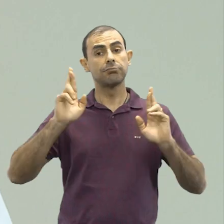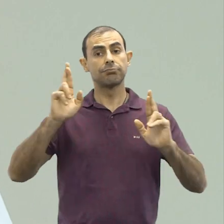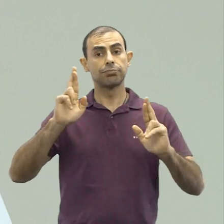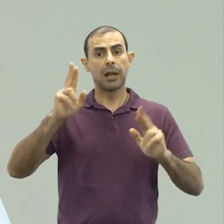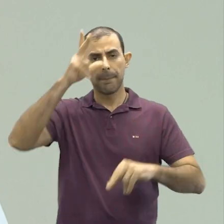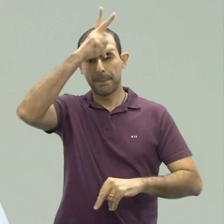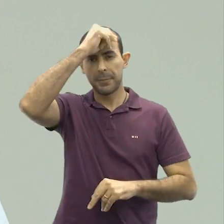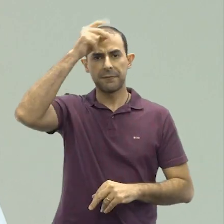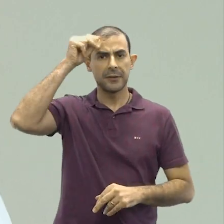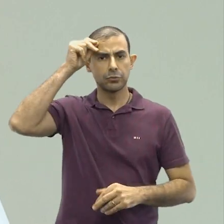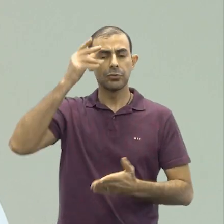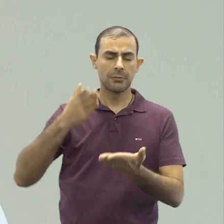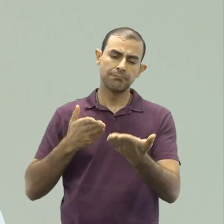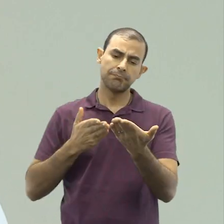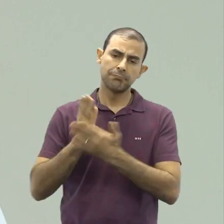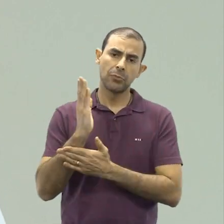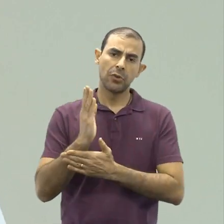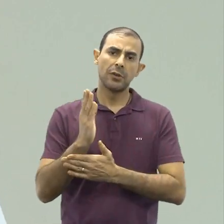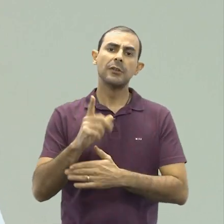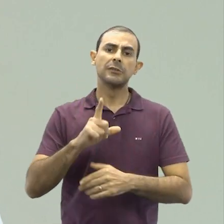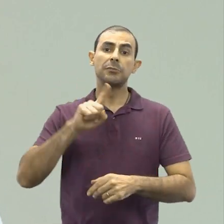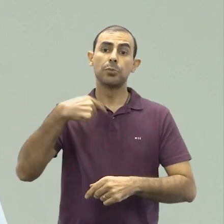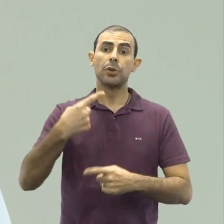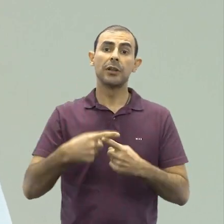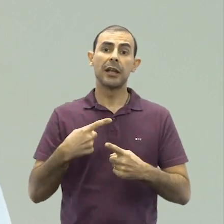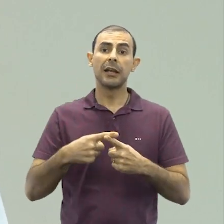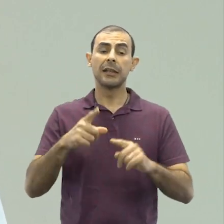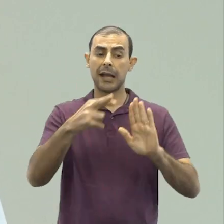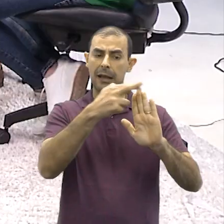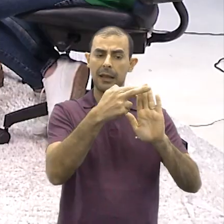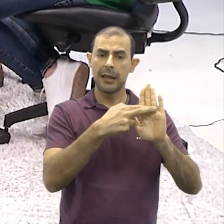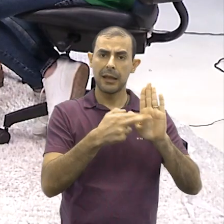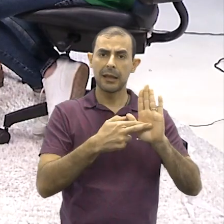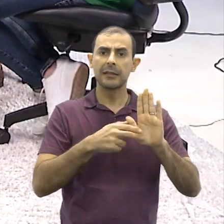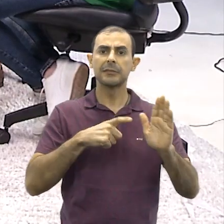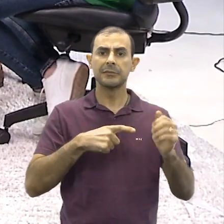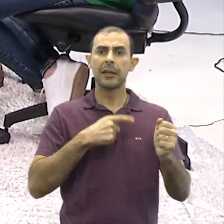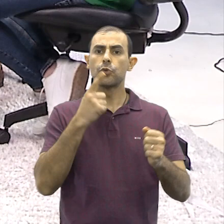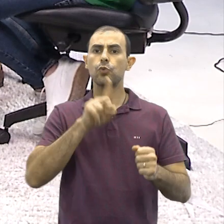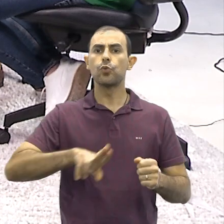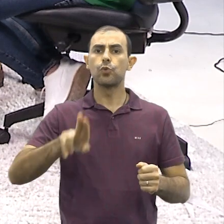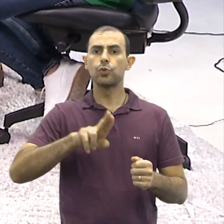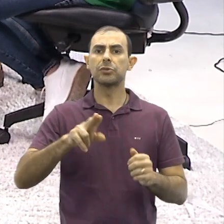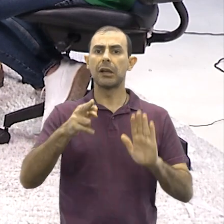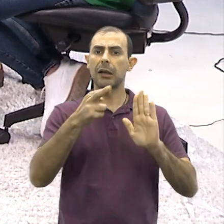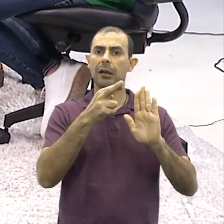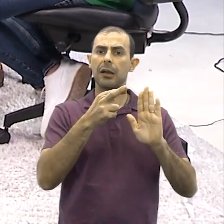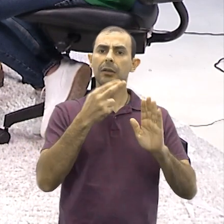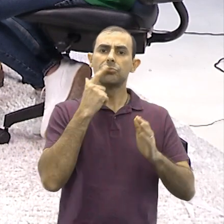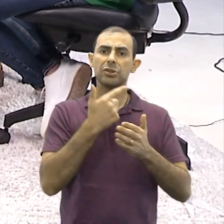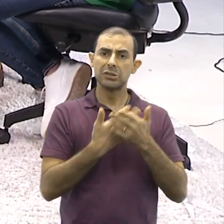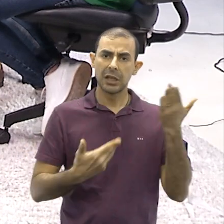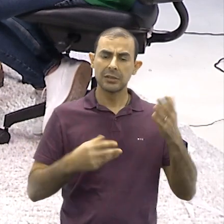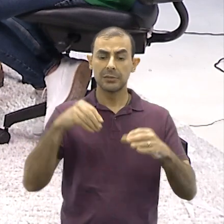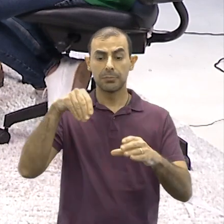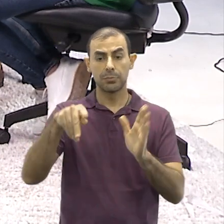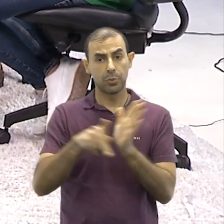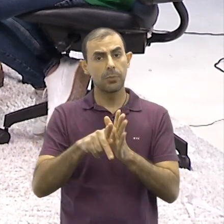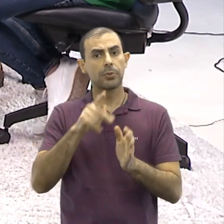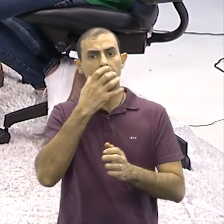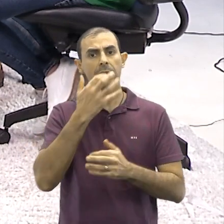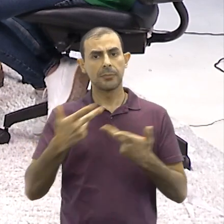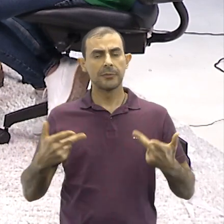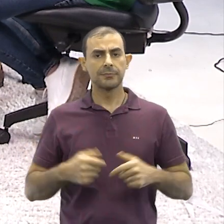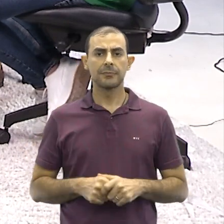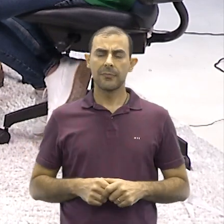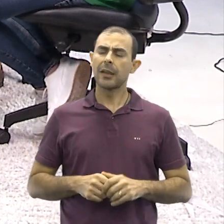trazendo segurança e transparência durante a transfusão sanguínea em animais. Estabelecer normas, né, para que isso possa